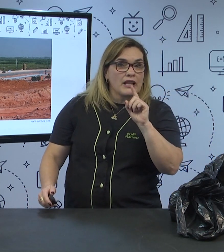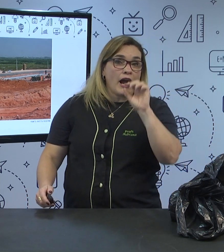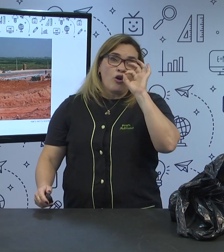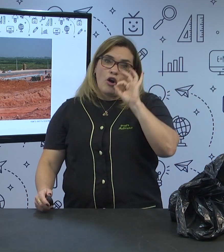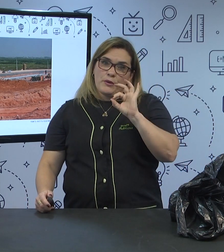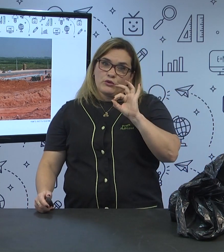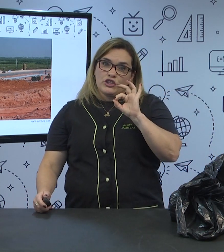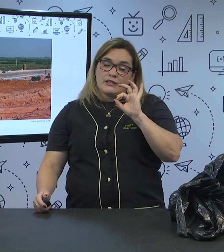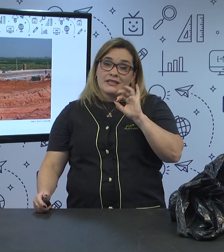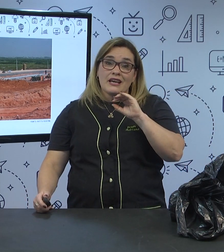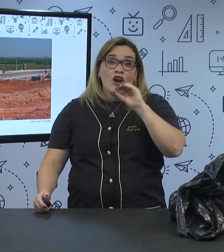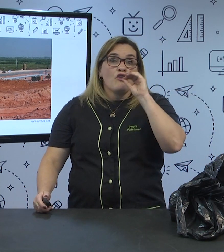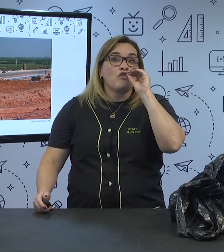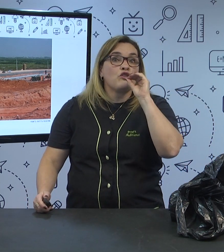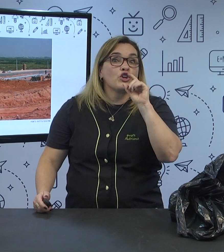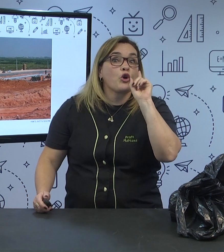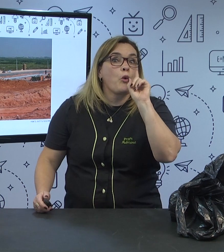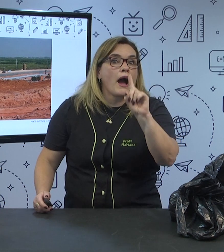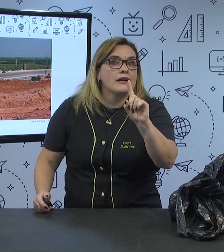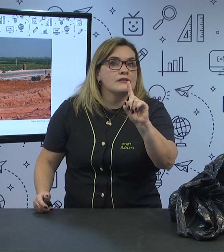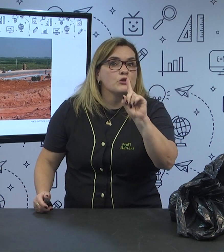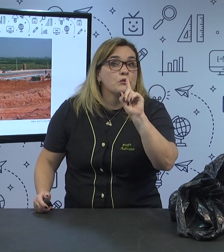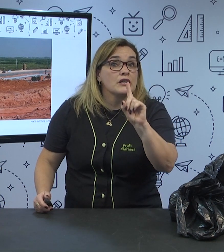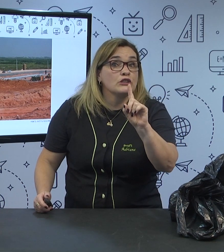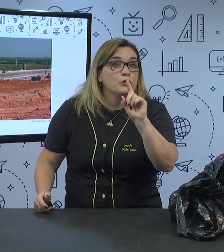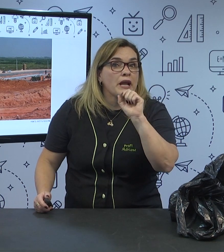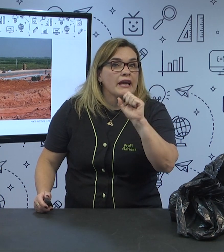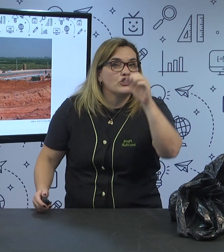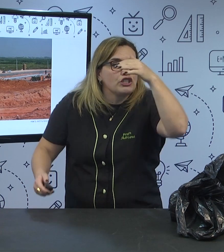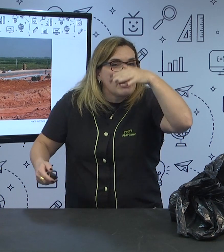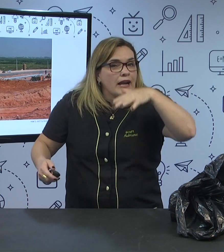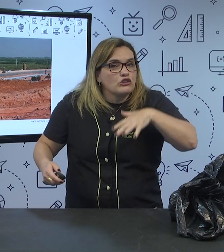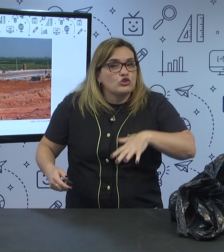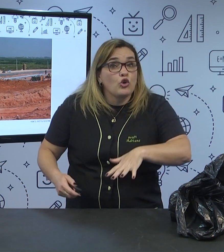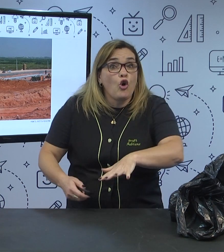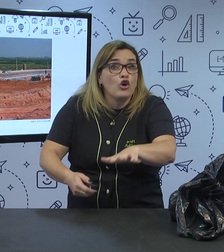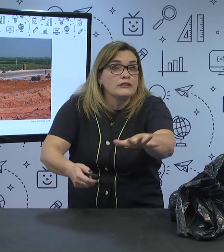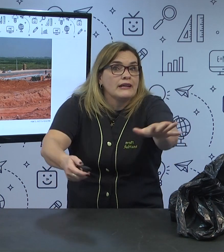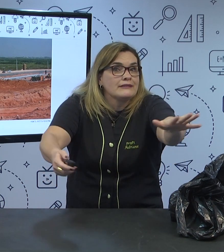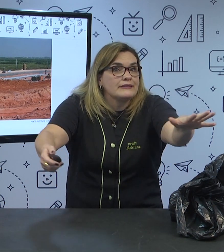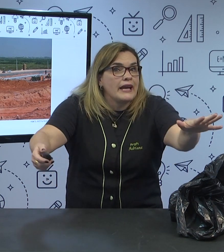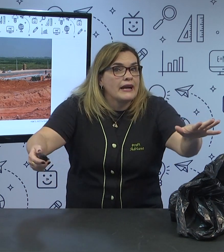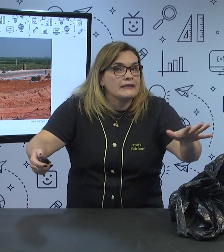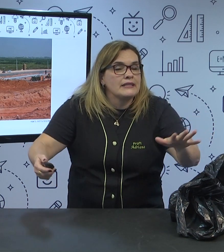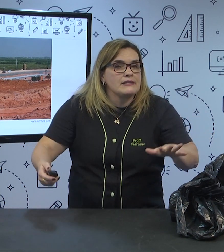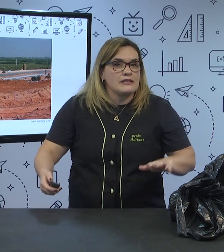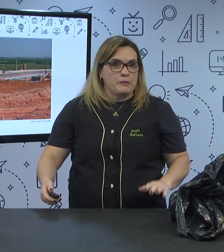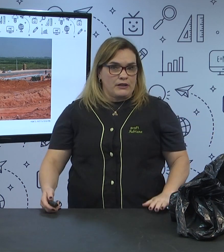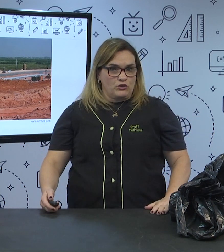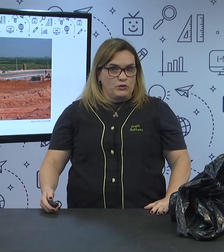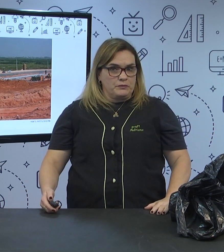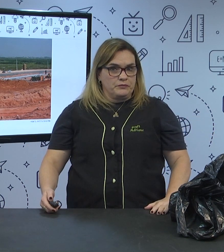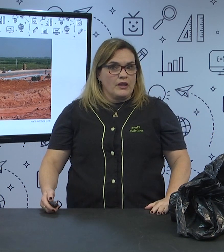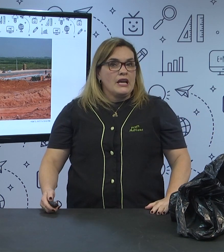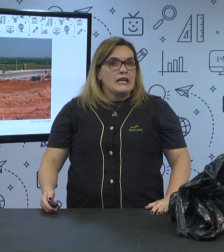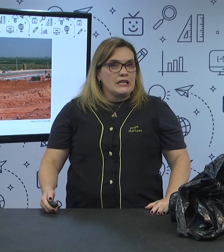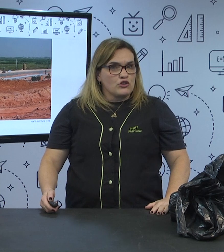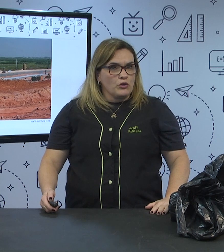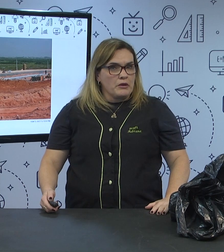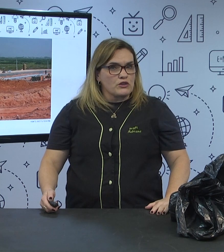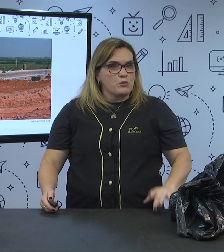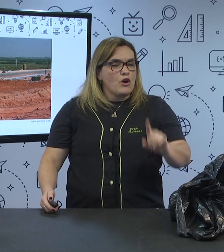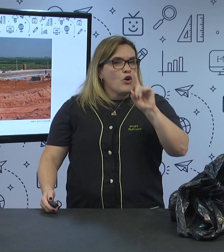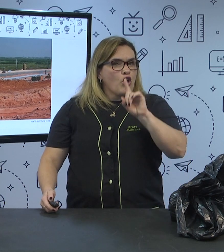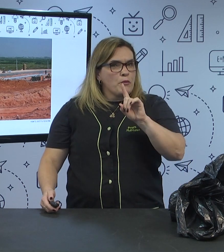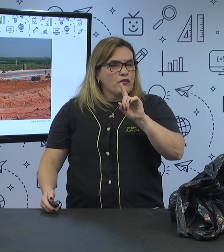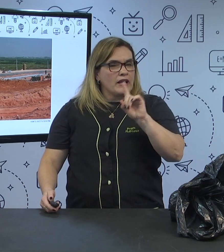Então, vamos lá. Como eu disse, foi quase um ano para retirar toda a terra desse espaço.